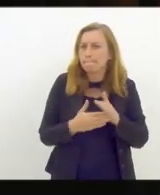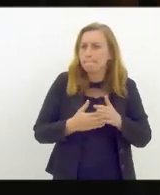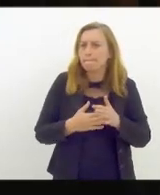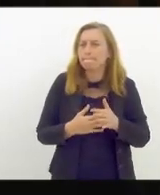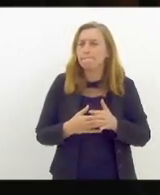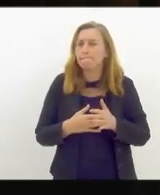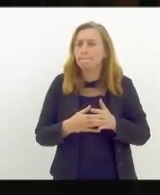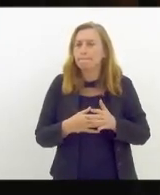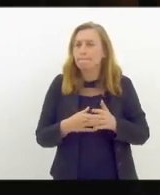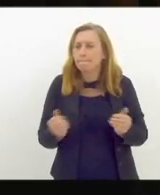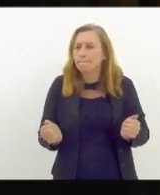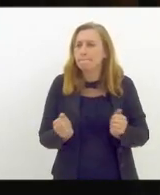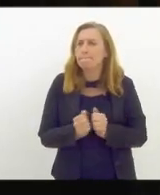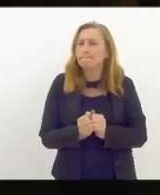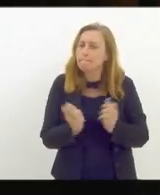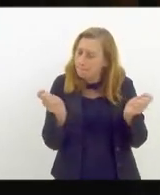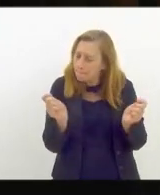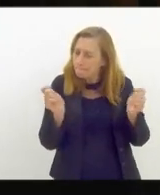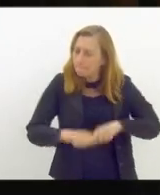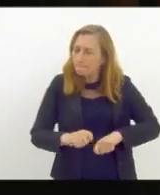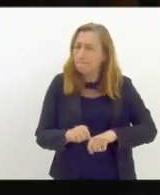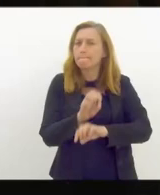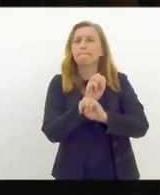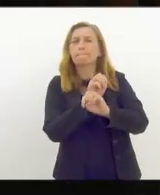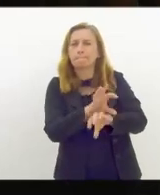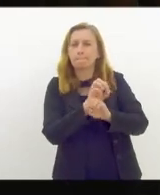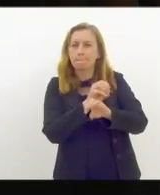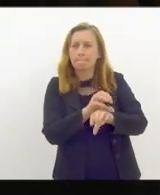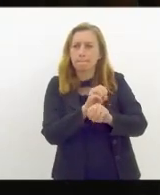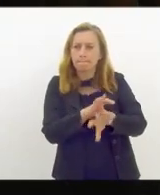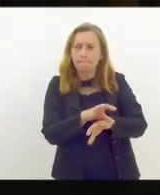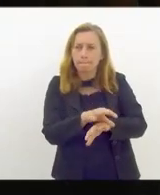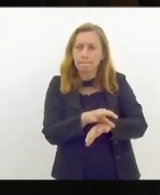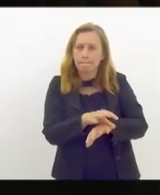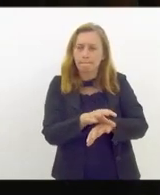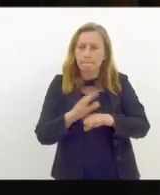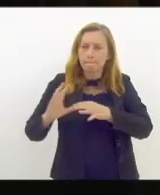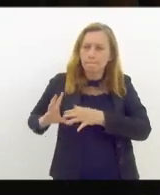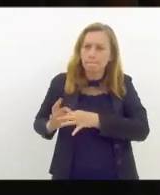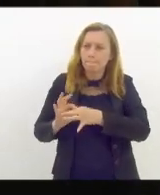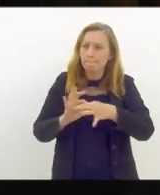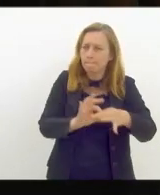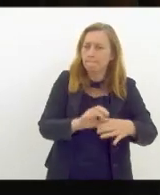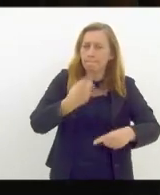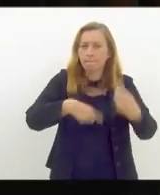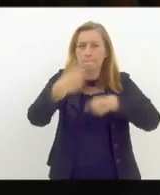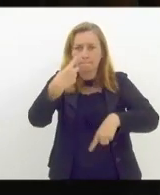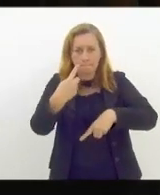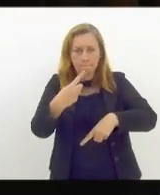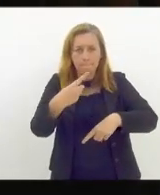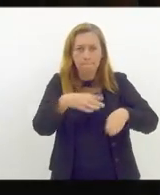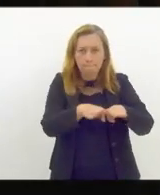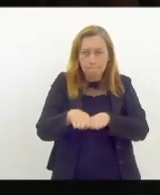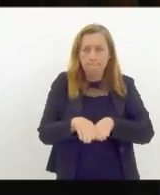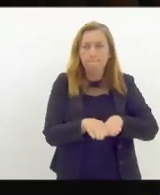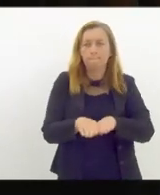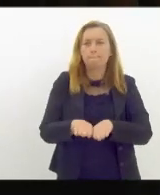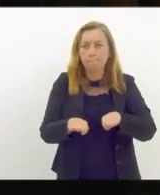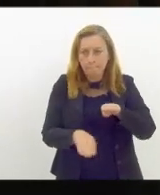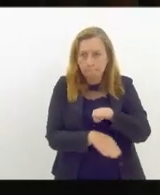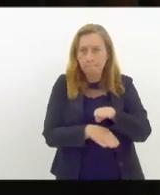cercam, a possibilidade da educação ser uma motora de superação das desigualdades